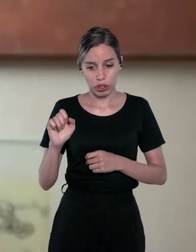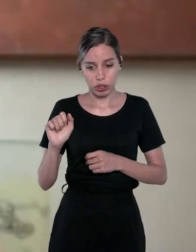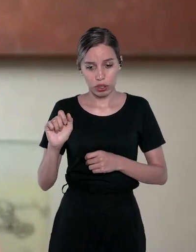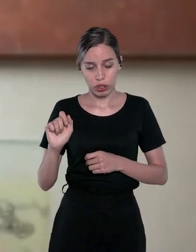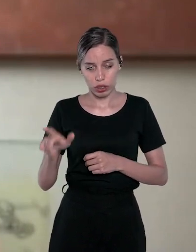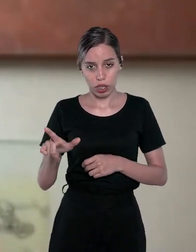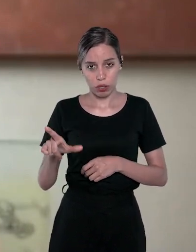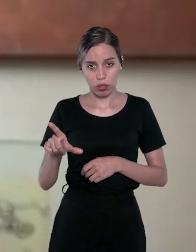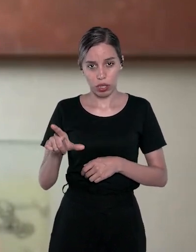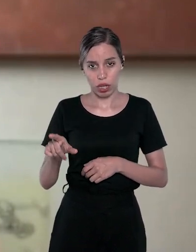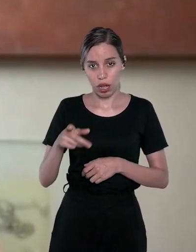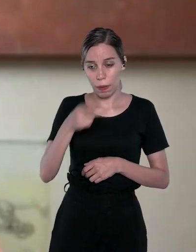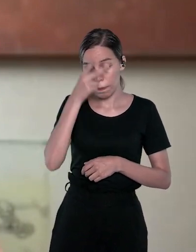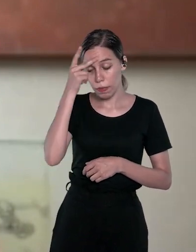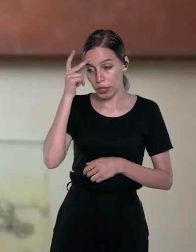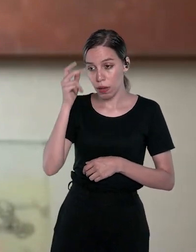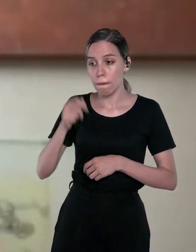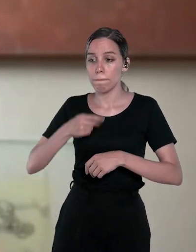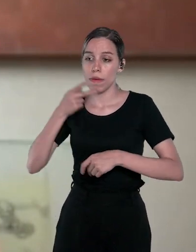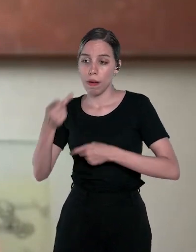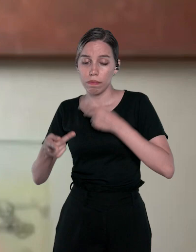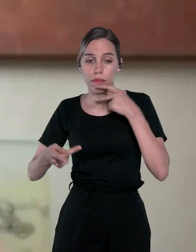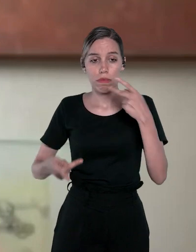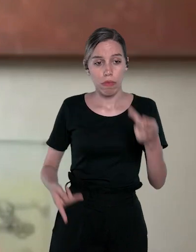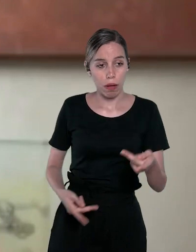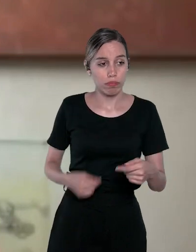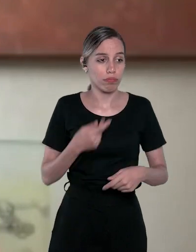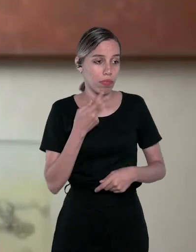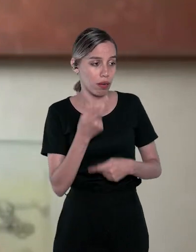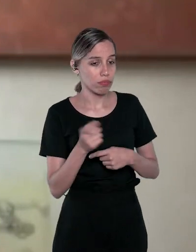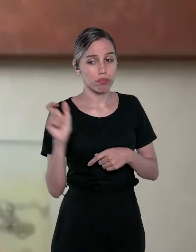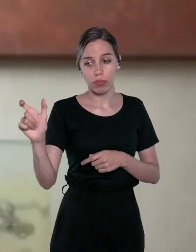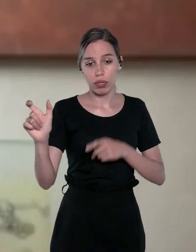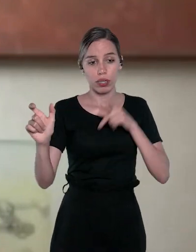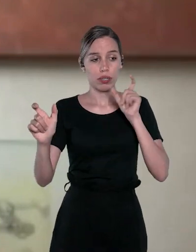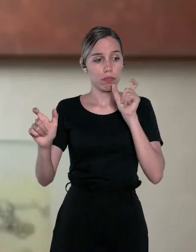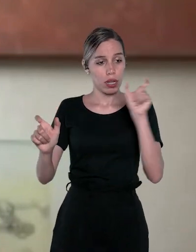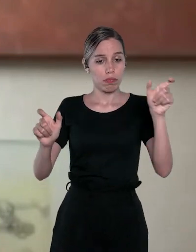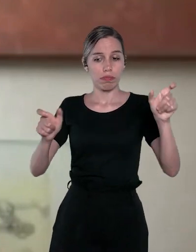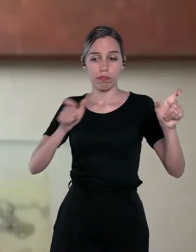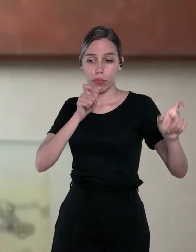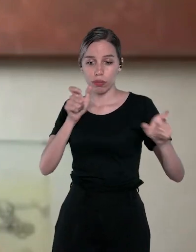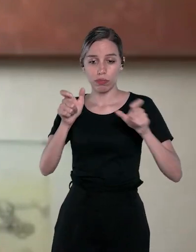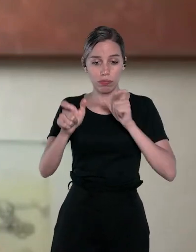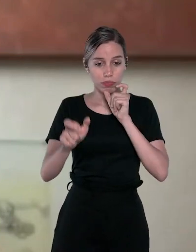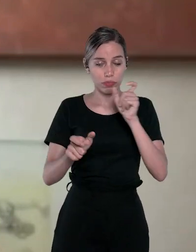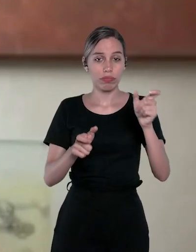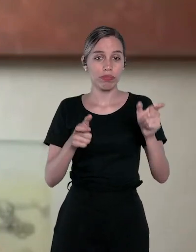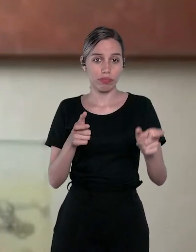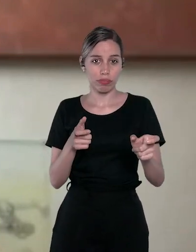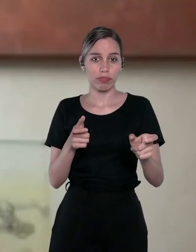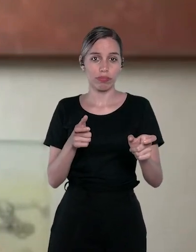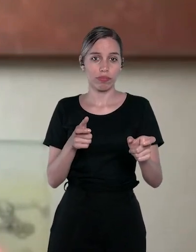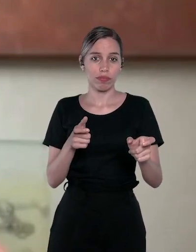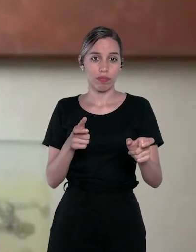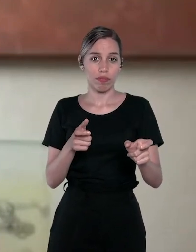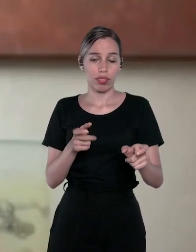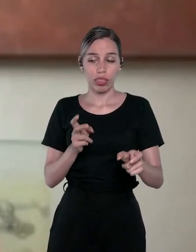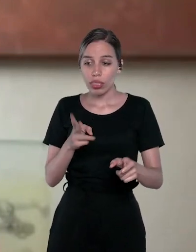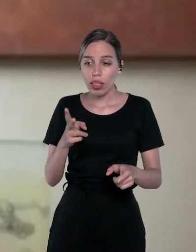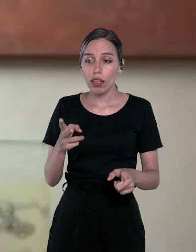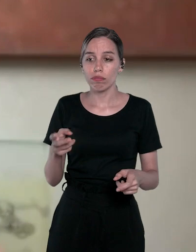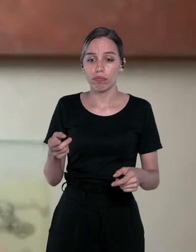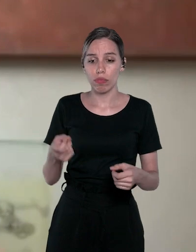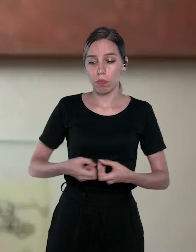Dos improvisadores, dos cantadores de feira. Então, a poesia está presente em tudo assim. Às